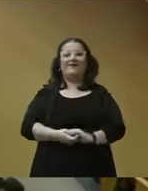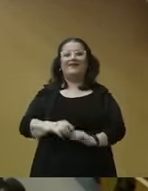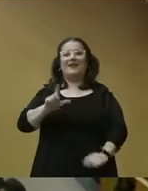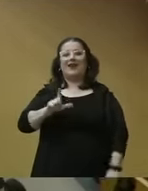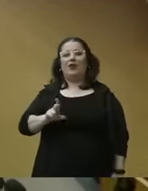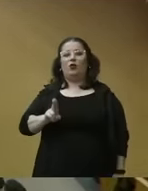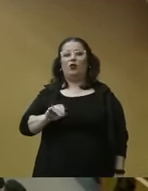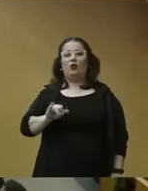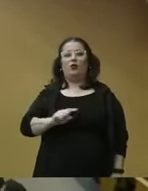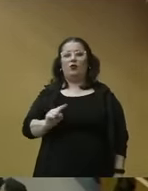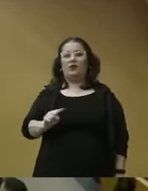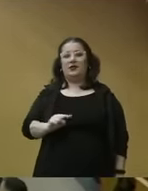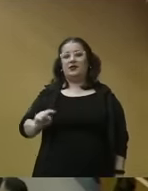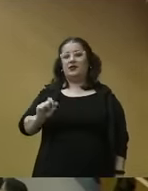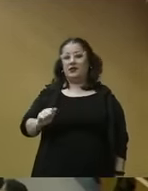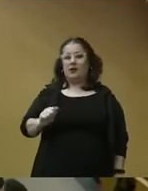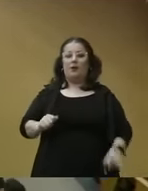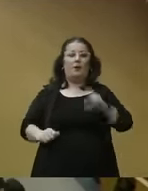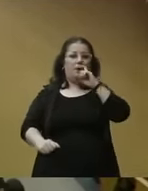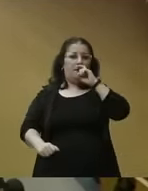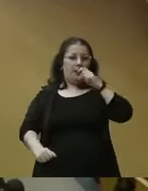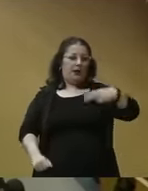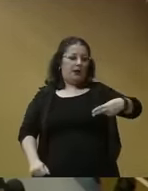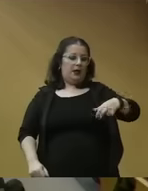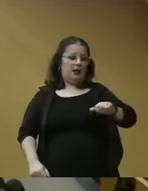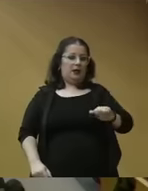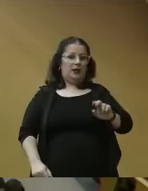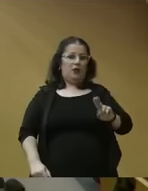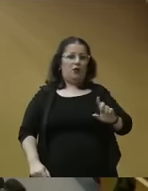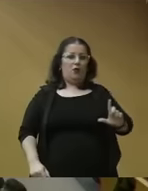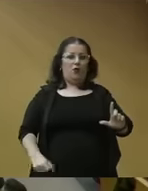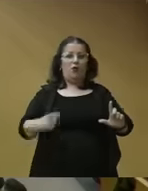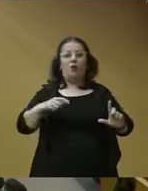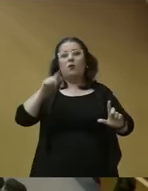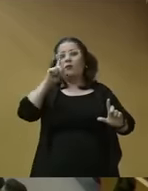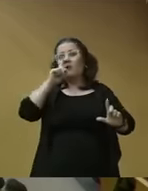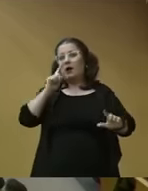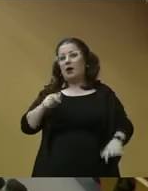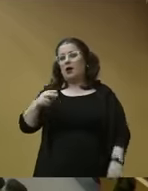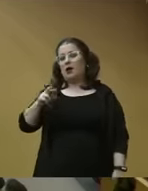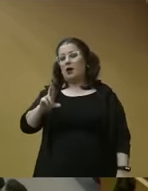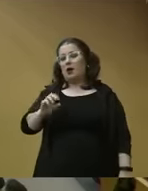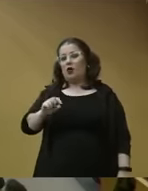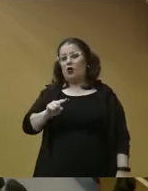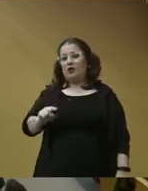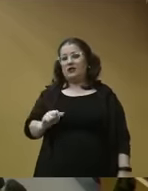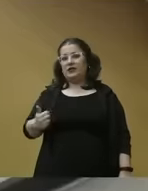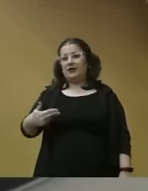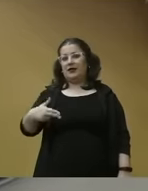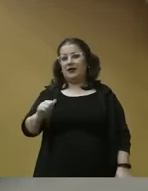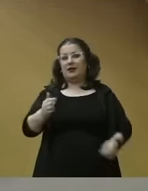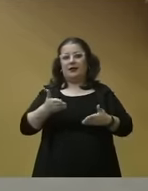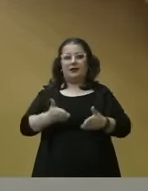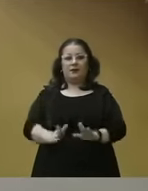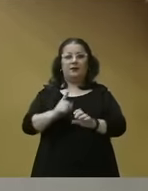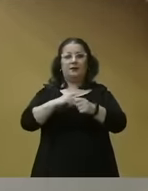Luísa Marcã Reisnal, filha de Naú Reisnal e Rosana Marcã Reisnal, natural de